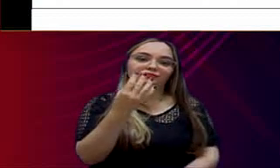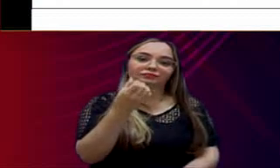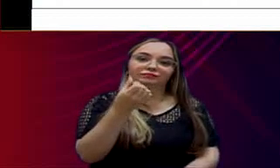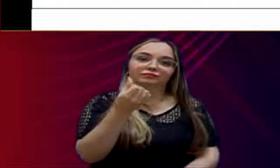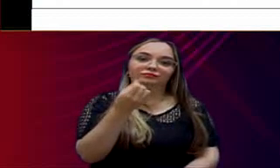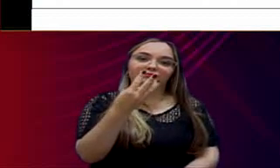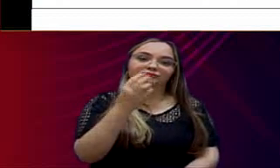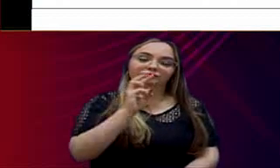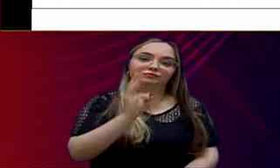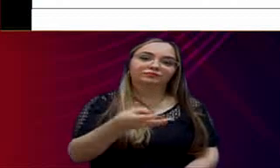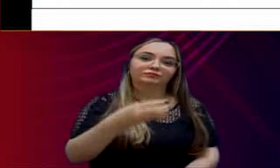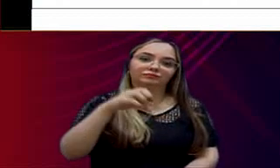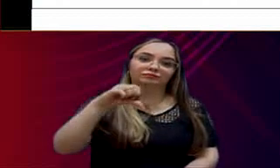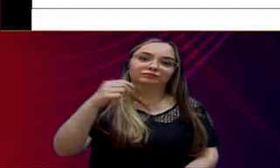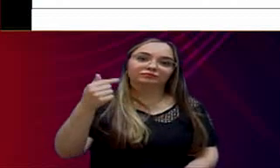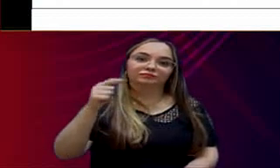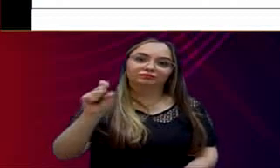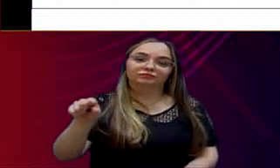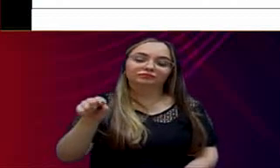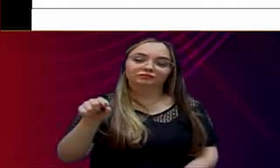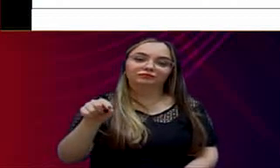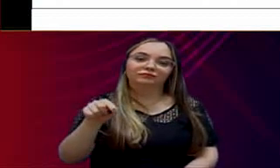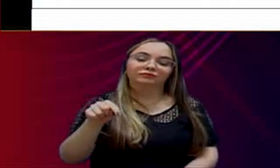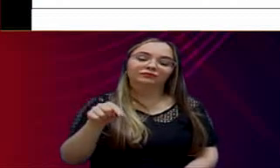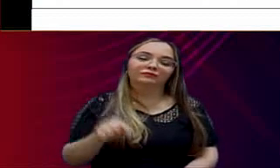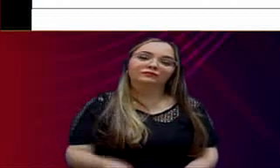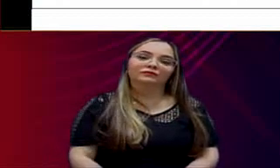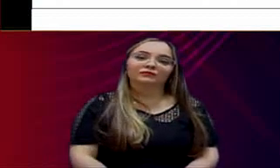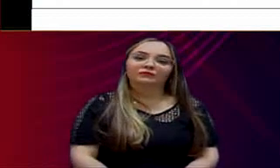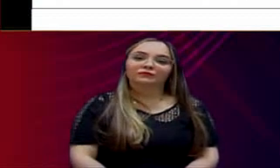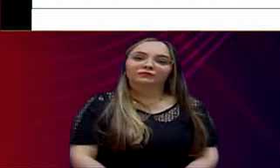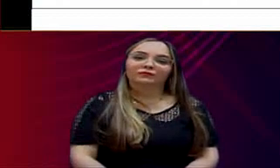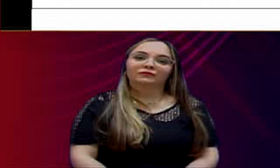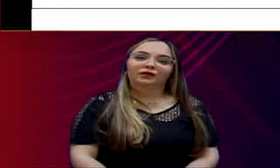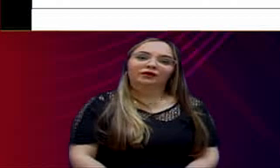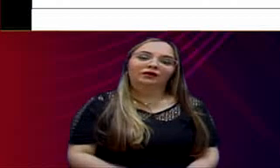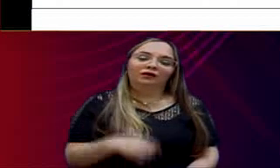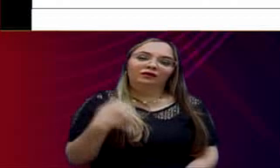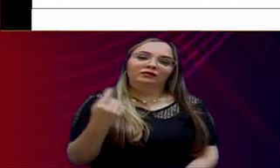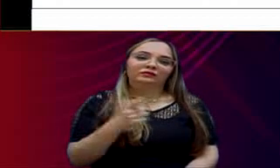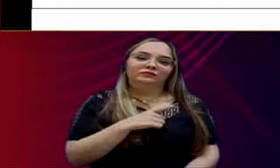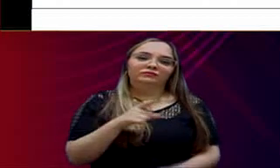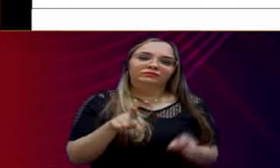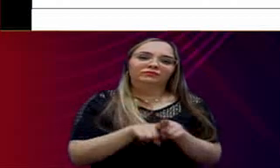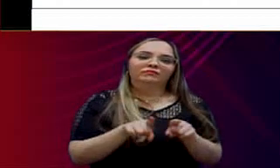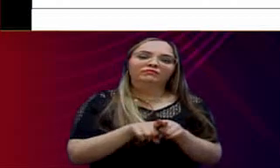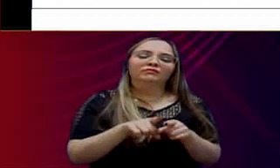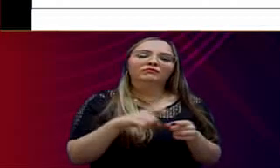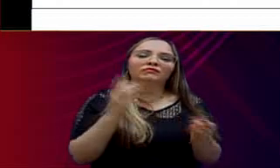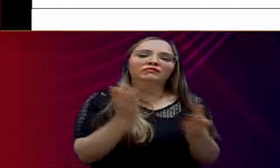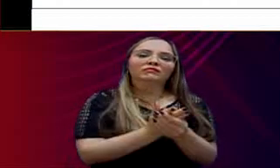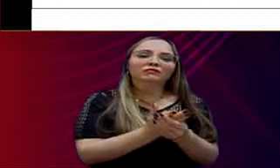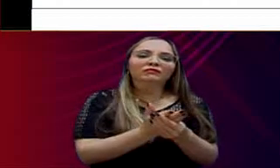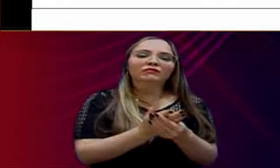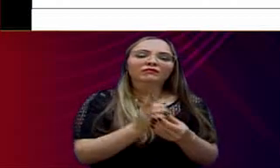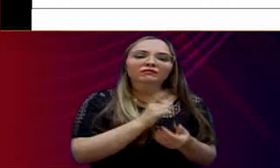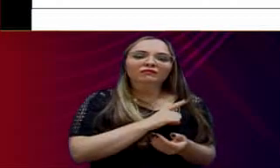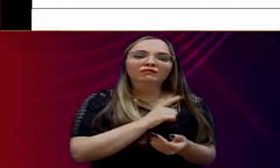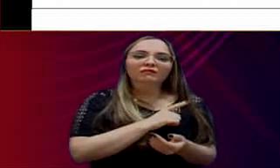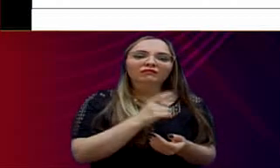milhões e 97 mil despesa de carta continuada também nós temos uma ação de indenização